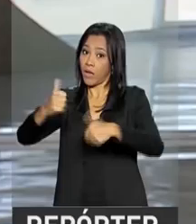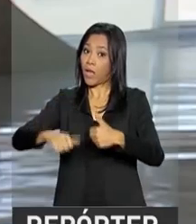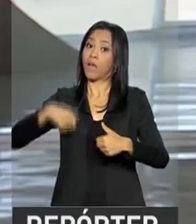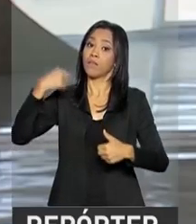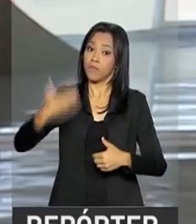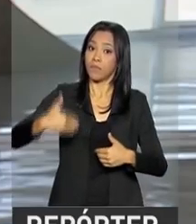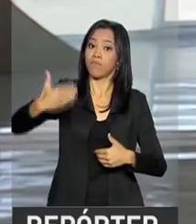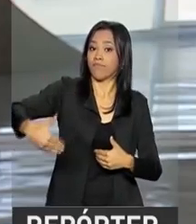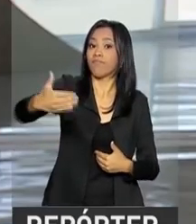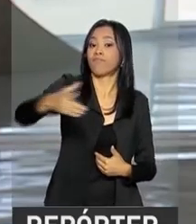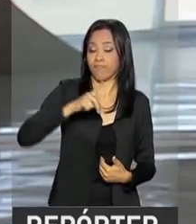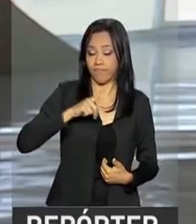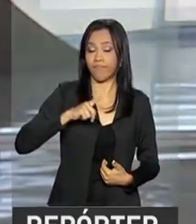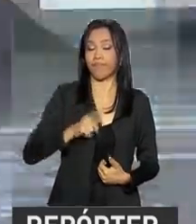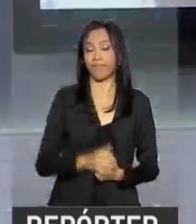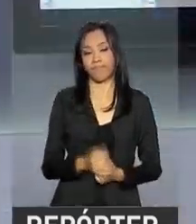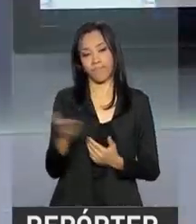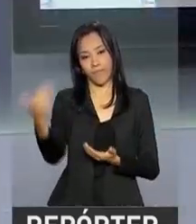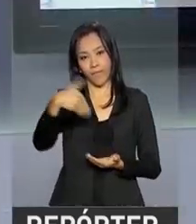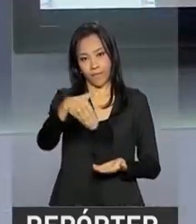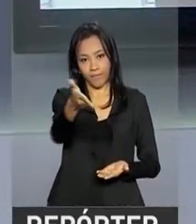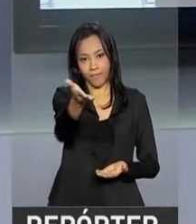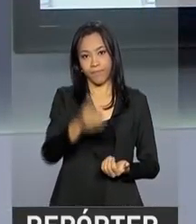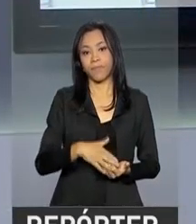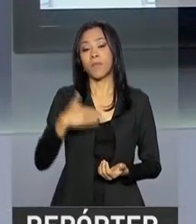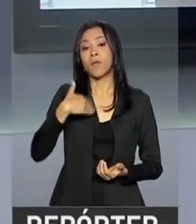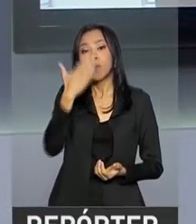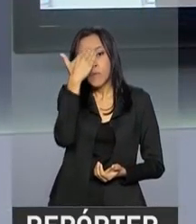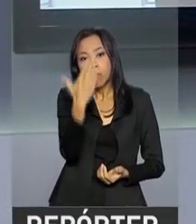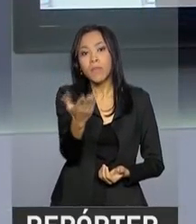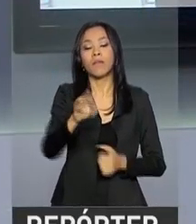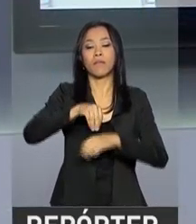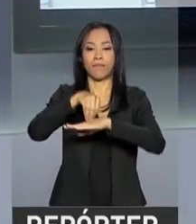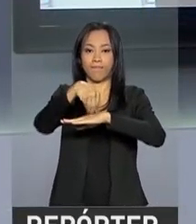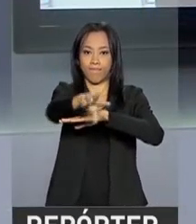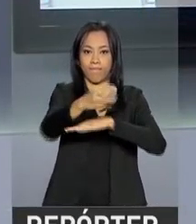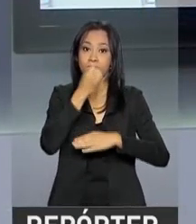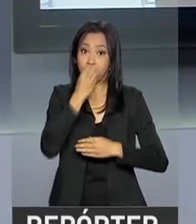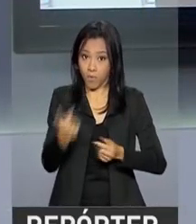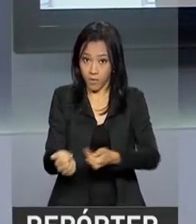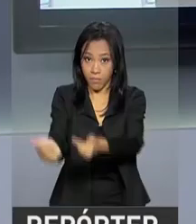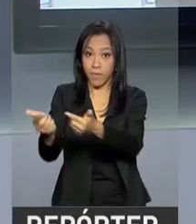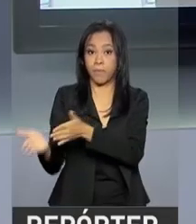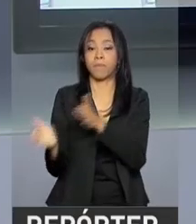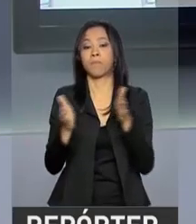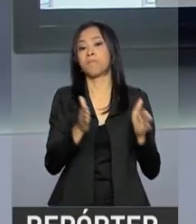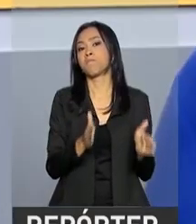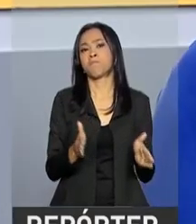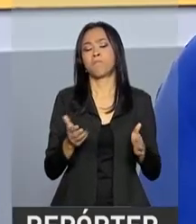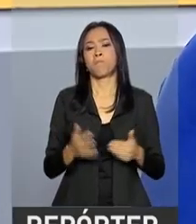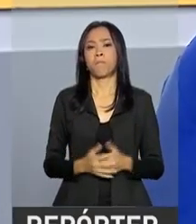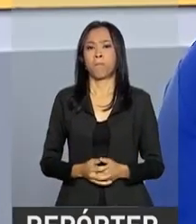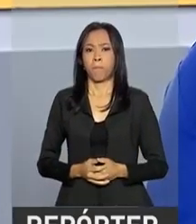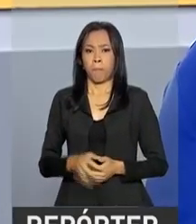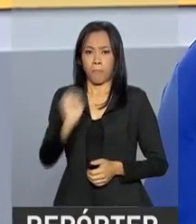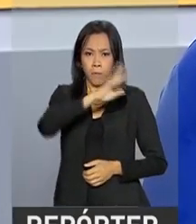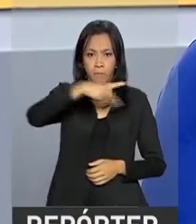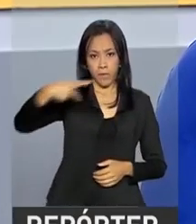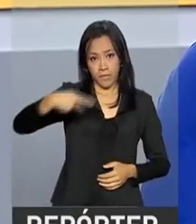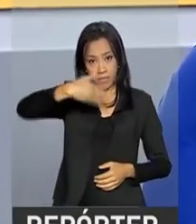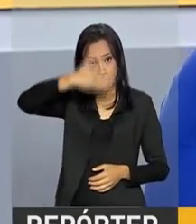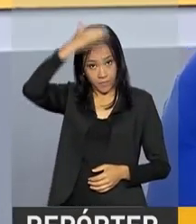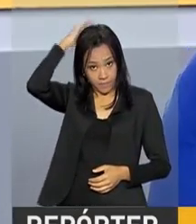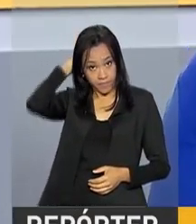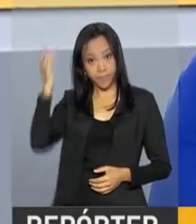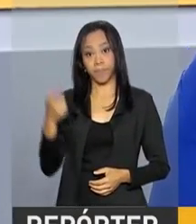se volto com você no estúdio thaissa muito obrigada hb pelas suas informações vão trabalhar pra você o presidente da